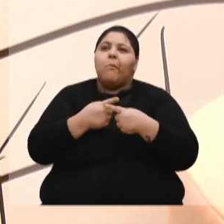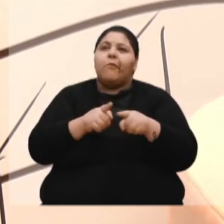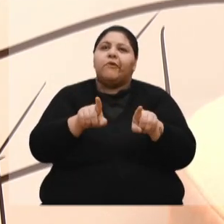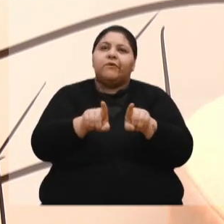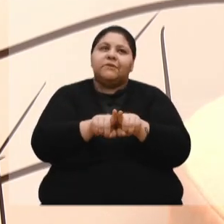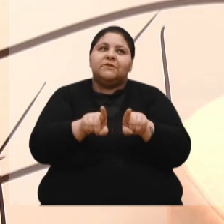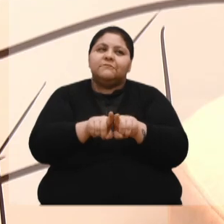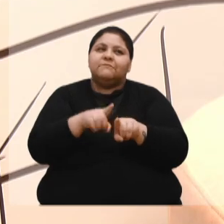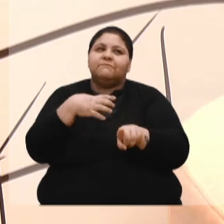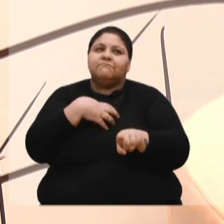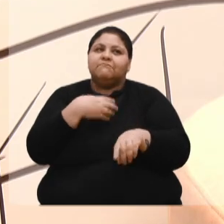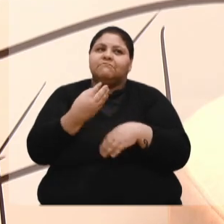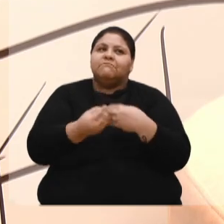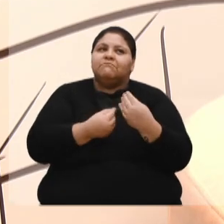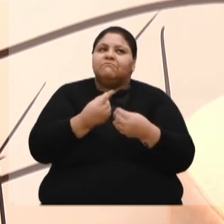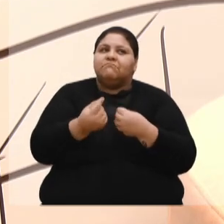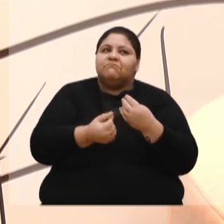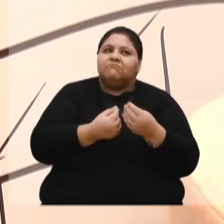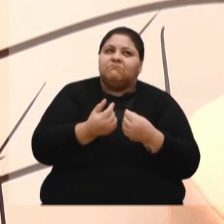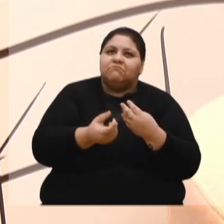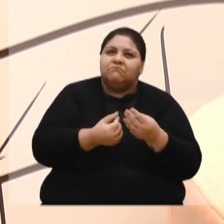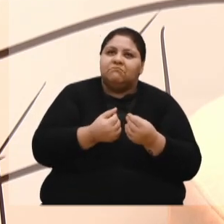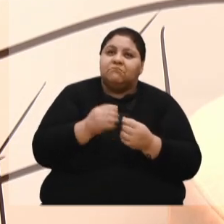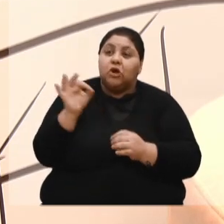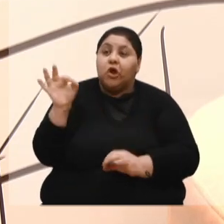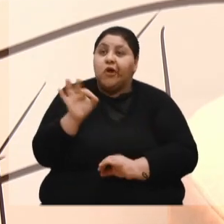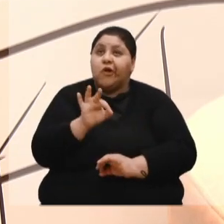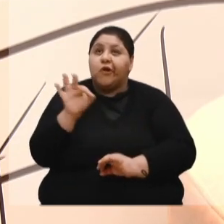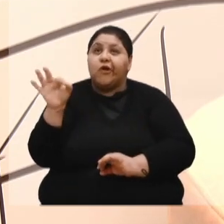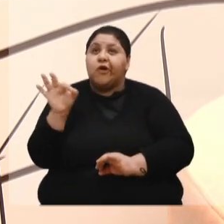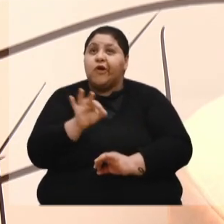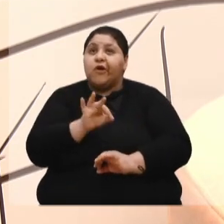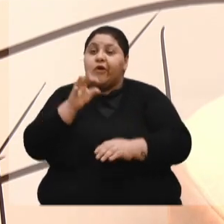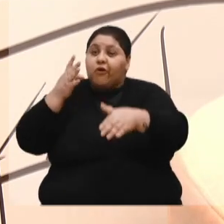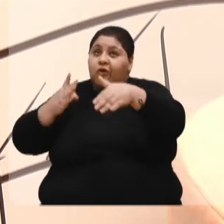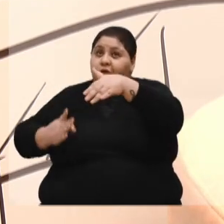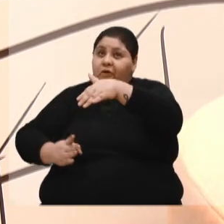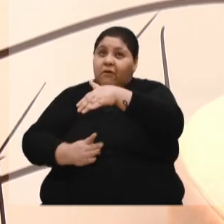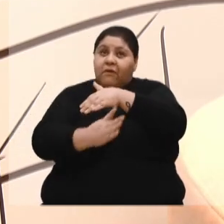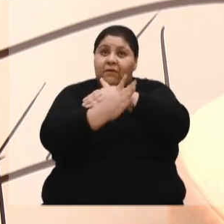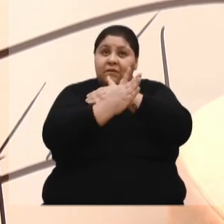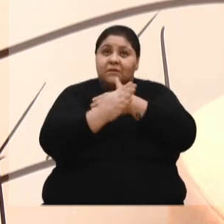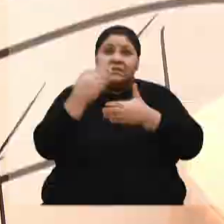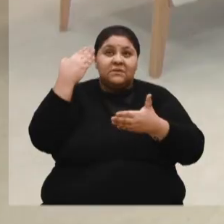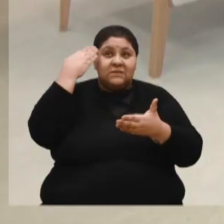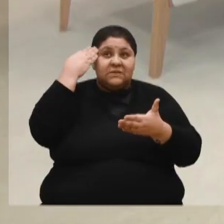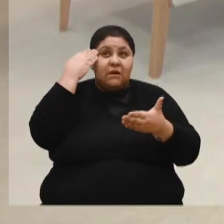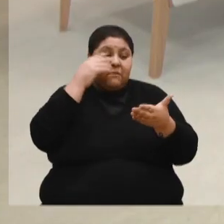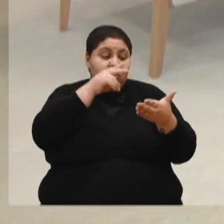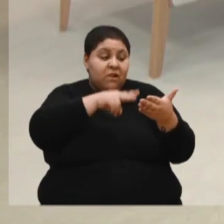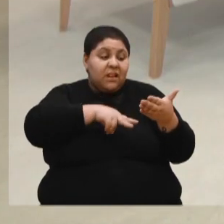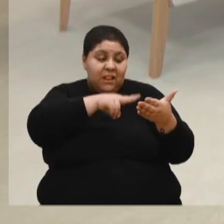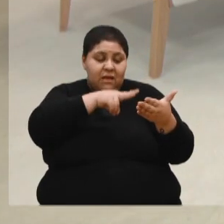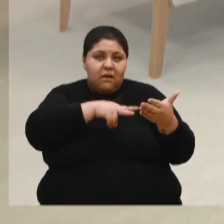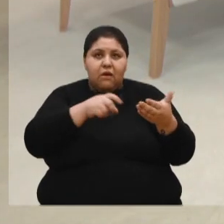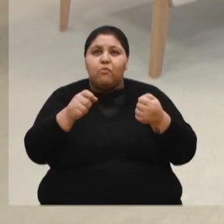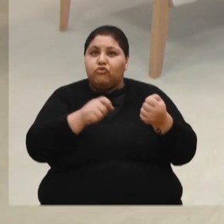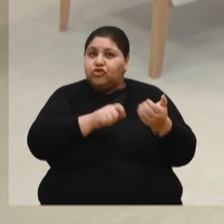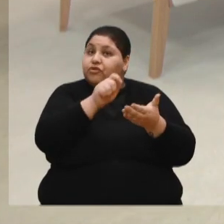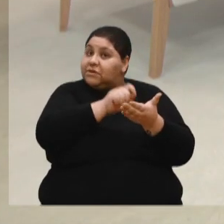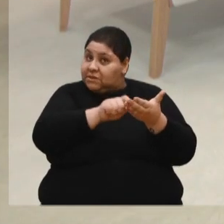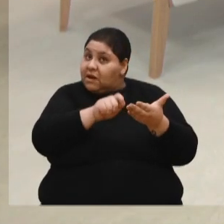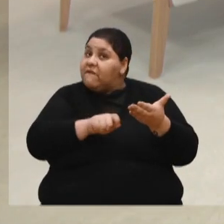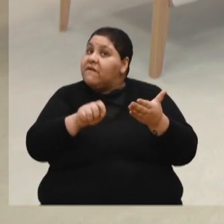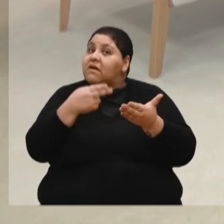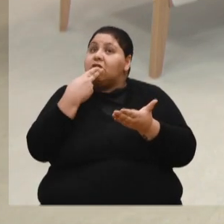também, de alguma forma, um percentual grande desses imigrantes eram alfabetizados, podiam escrever